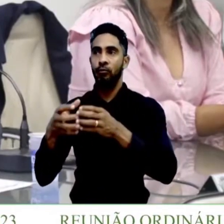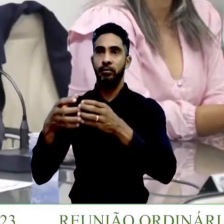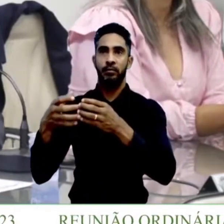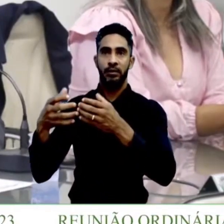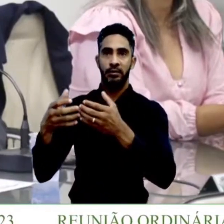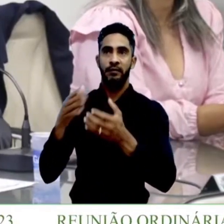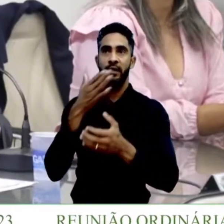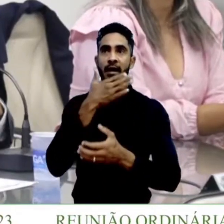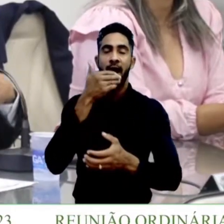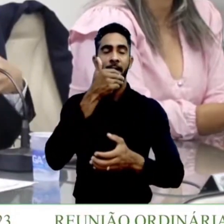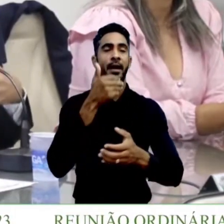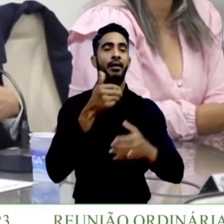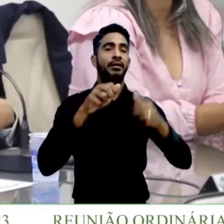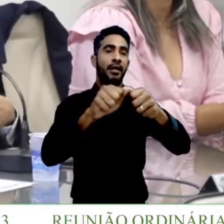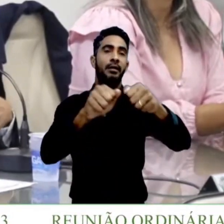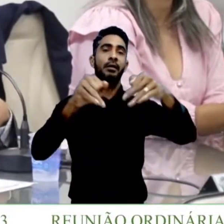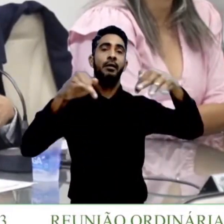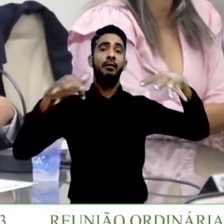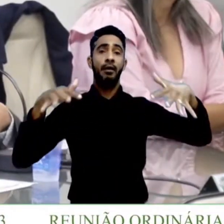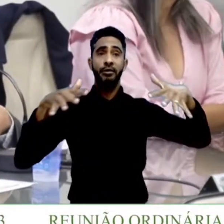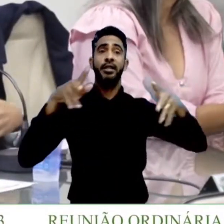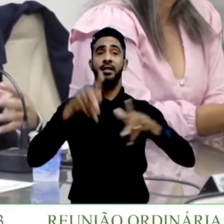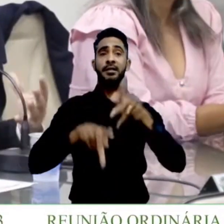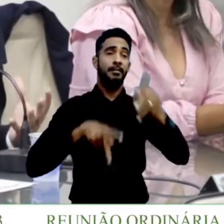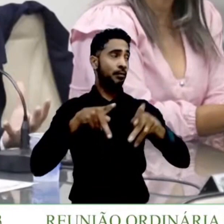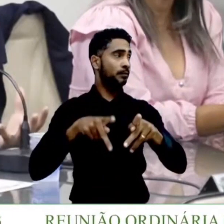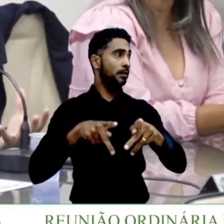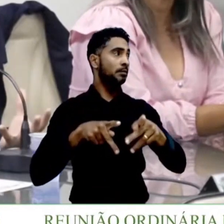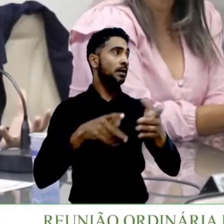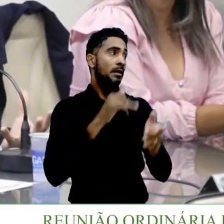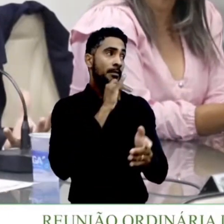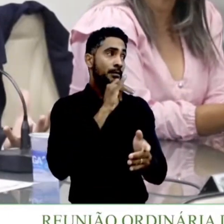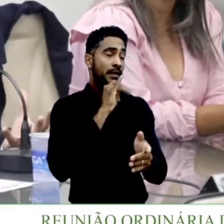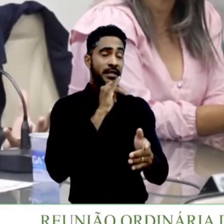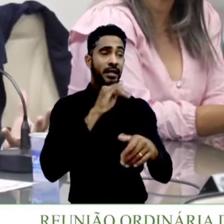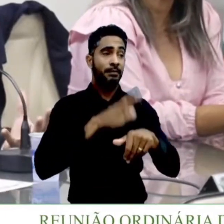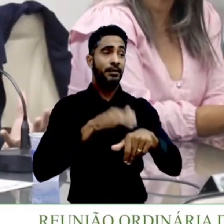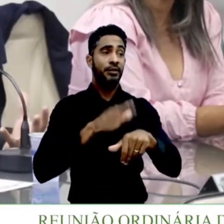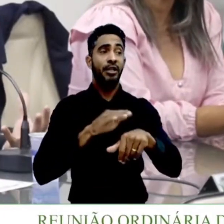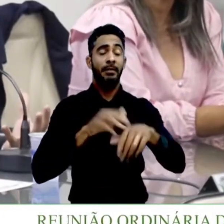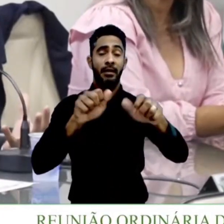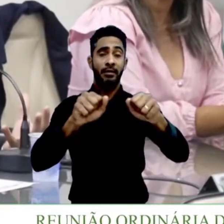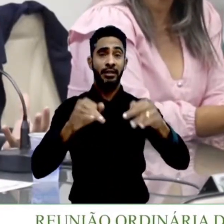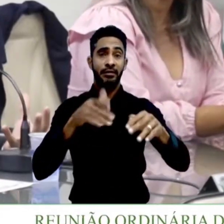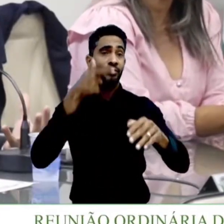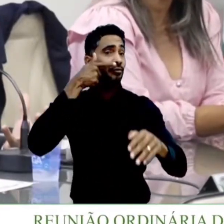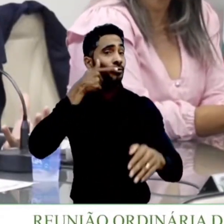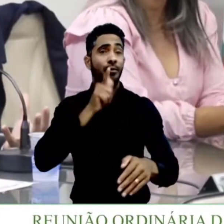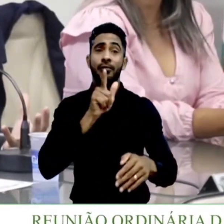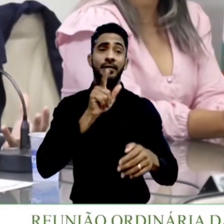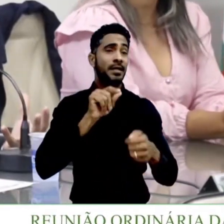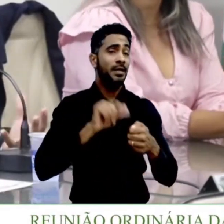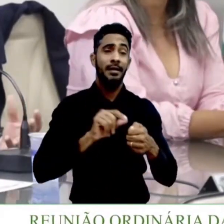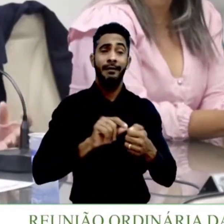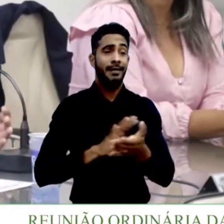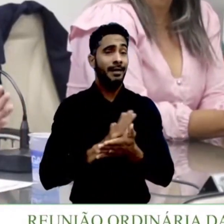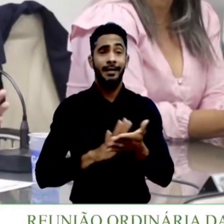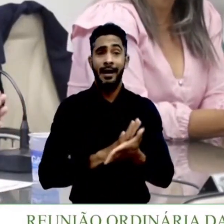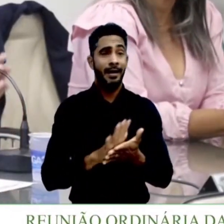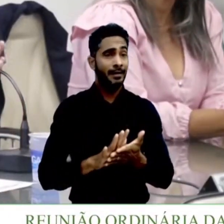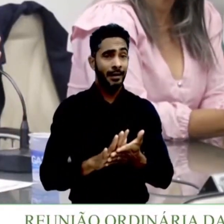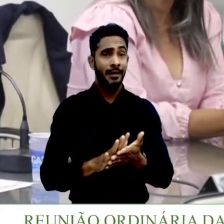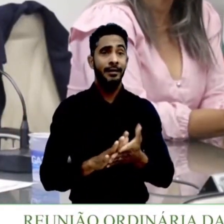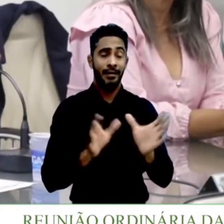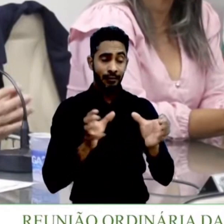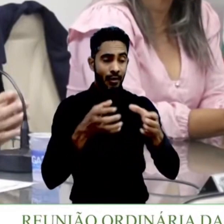É melhor do que uma audiência pública, por exemplo. Suponhamos que a gente fosse fazer uma audiência pública aqui hoje, nós não iríamos chegar num denominador comum. Então, quando